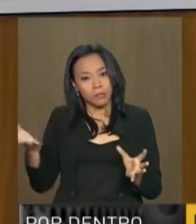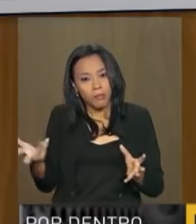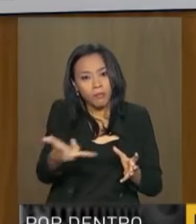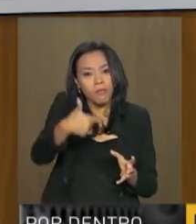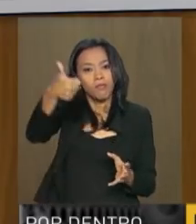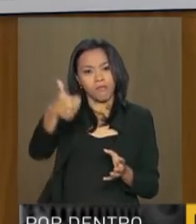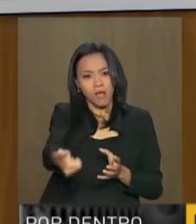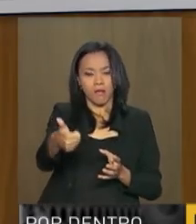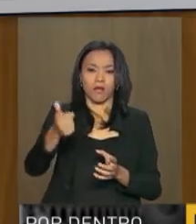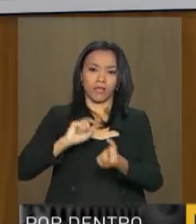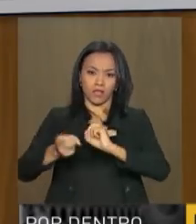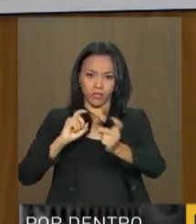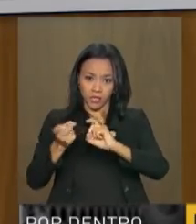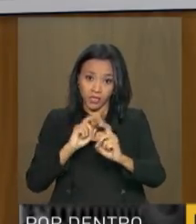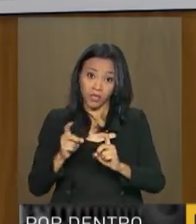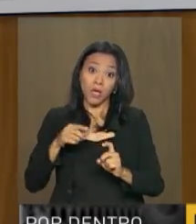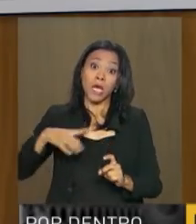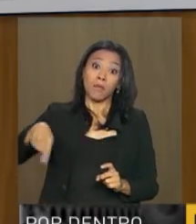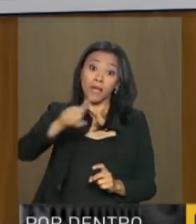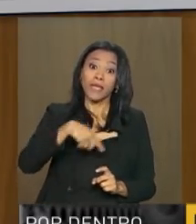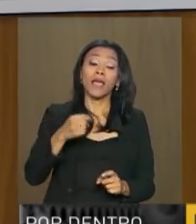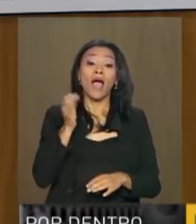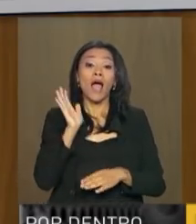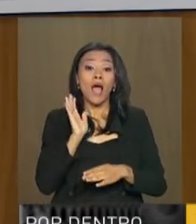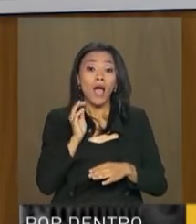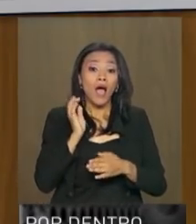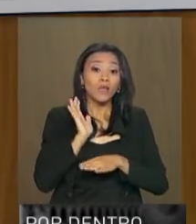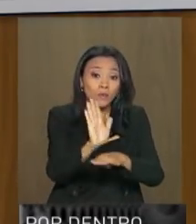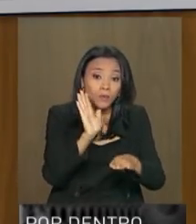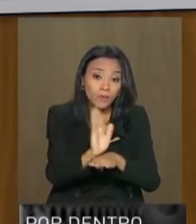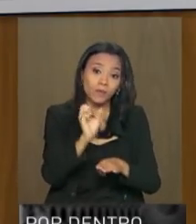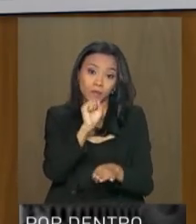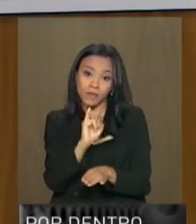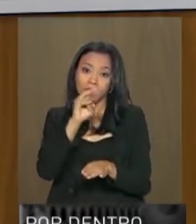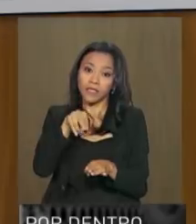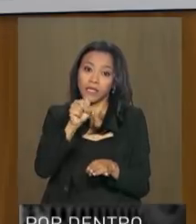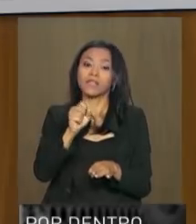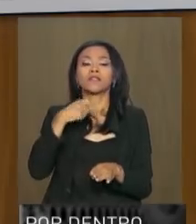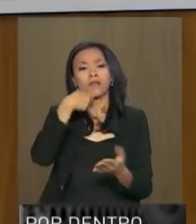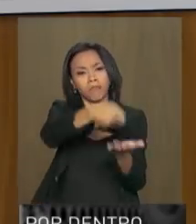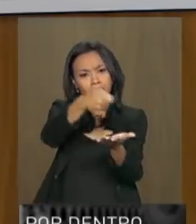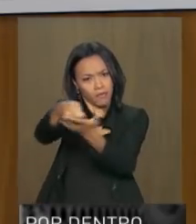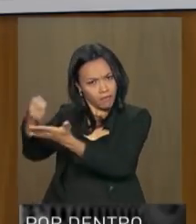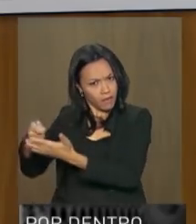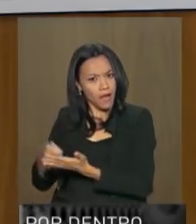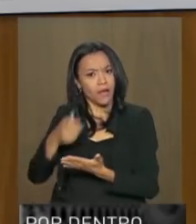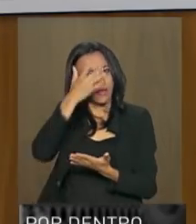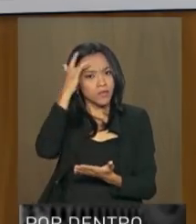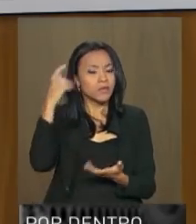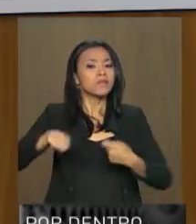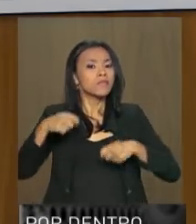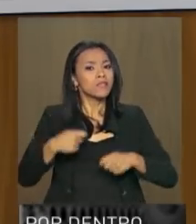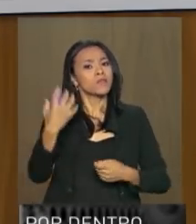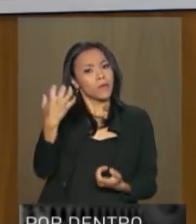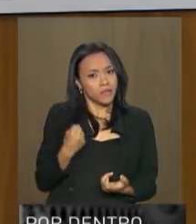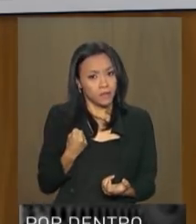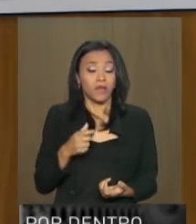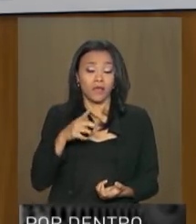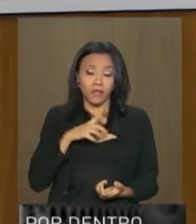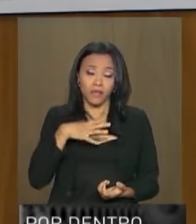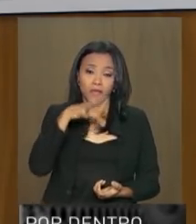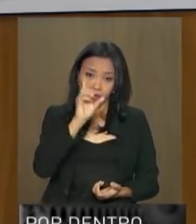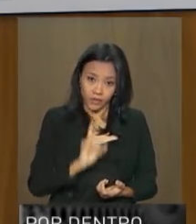administração, para que o benefício seja pago para aquelas pessoas que efetivamente precisam receber o benefício e têm o direito a